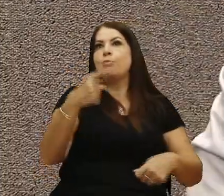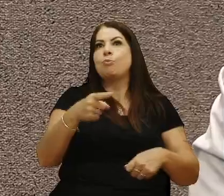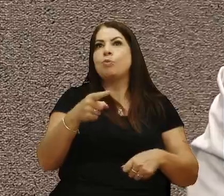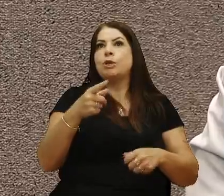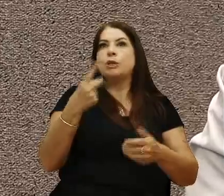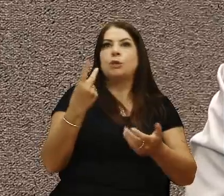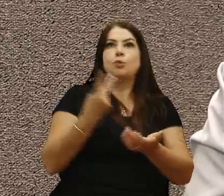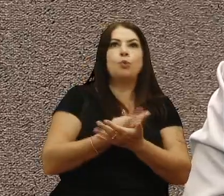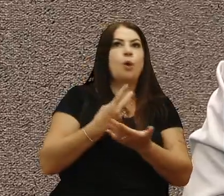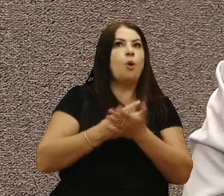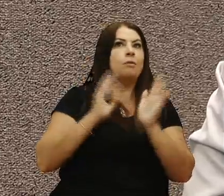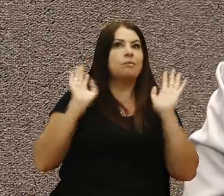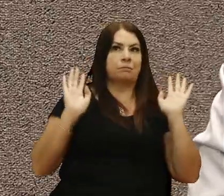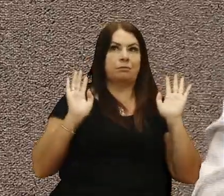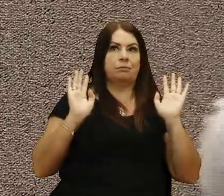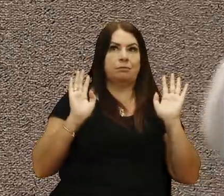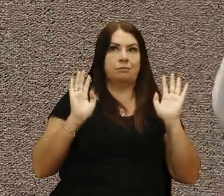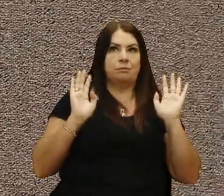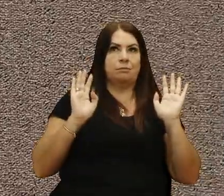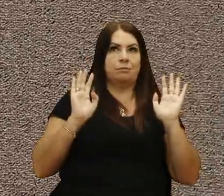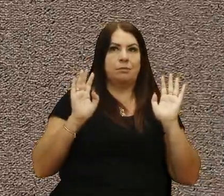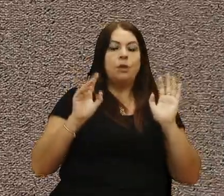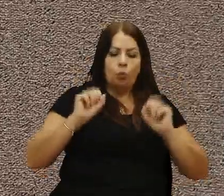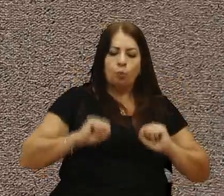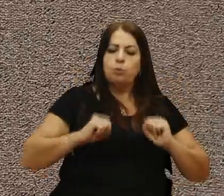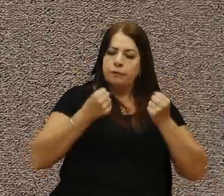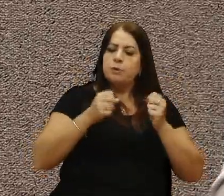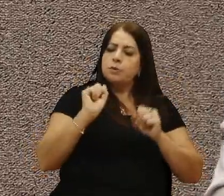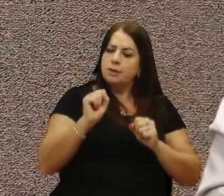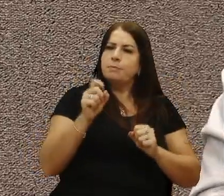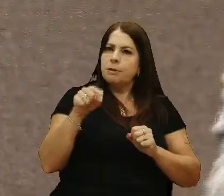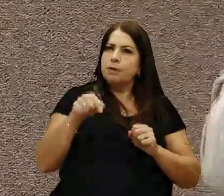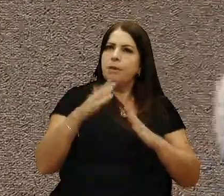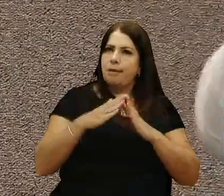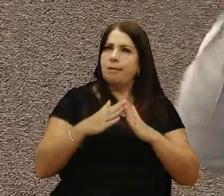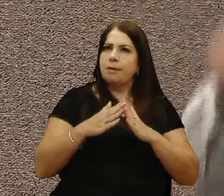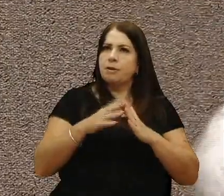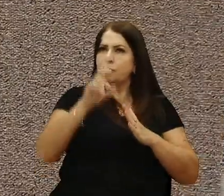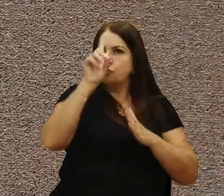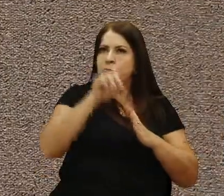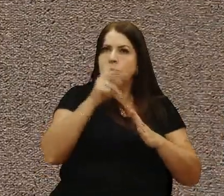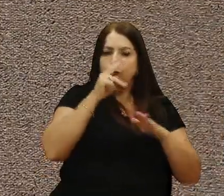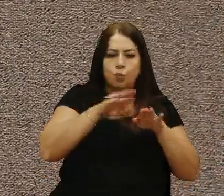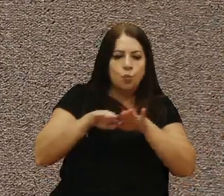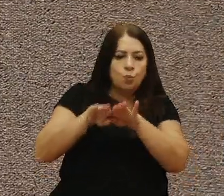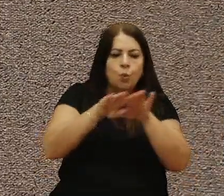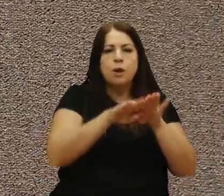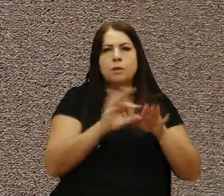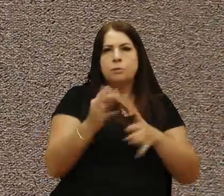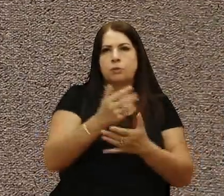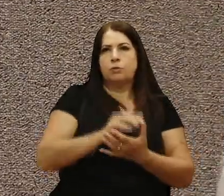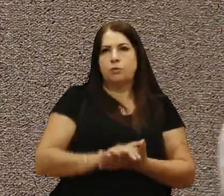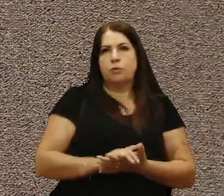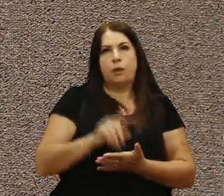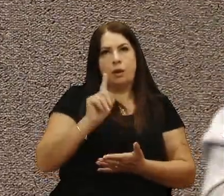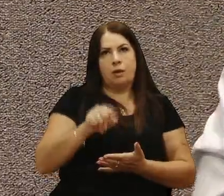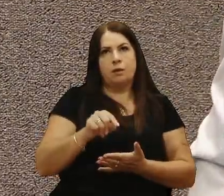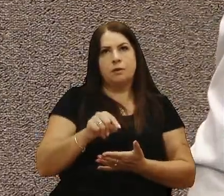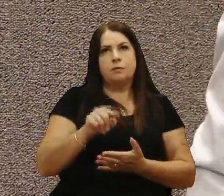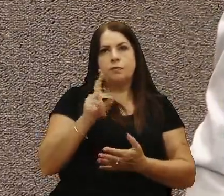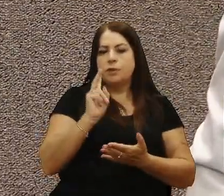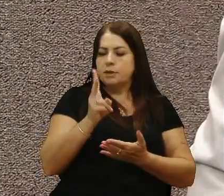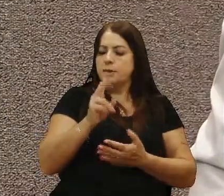errou. E é o que eu defendo sempre nessa casa, direitos iguais para todos. É isso, e vou